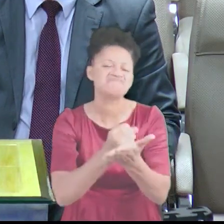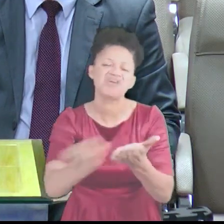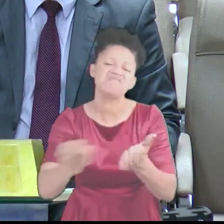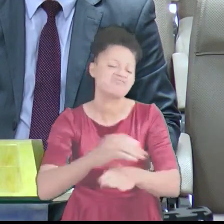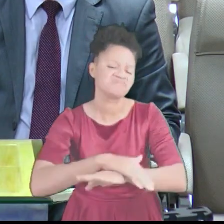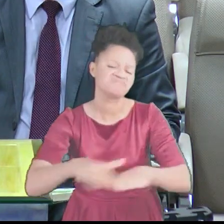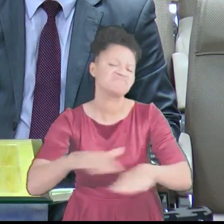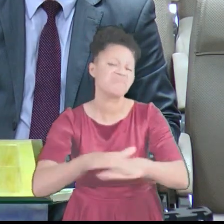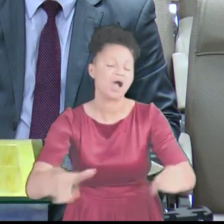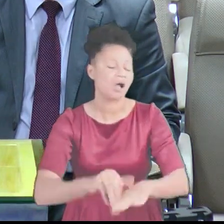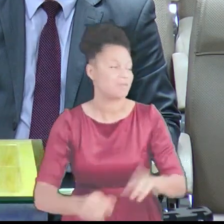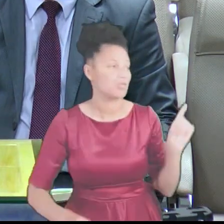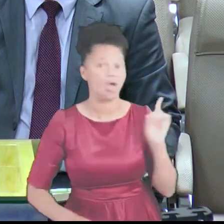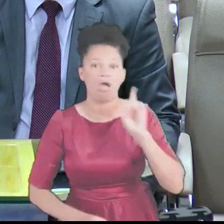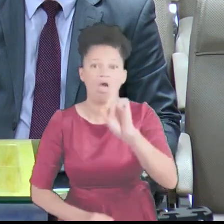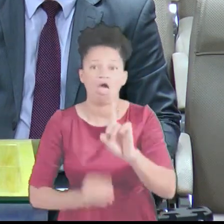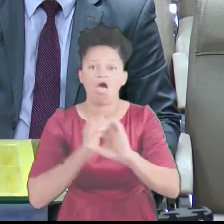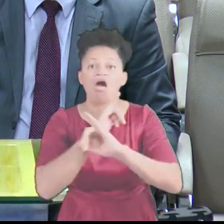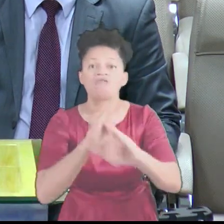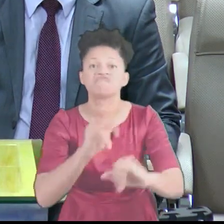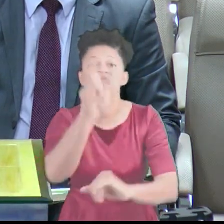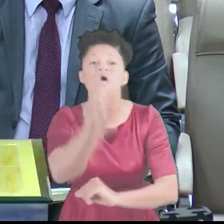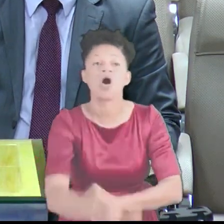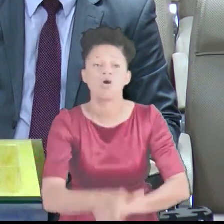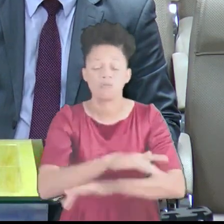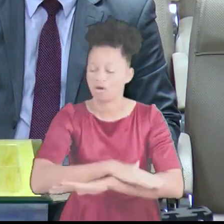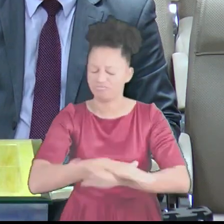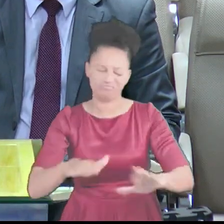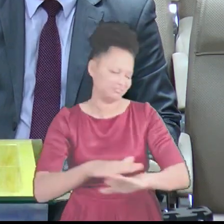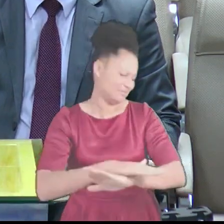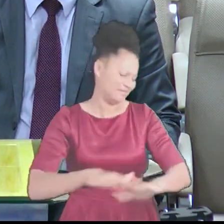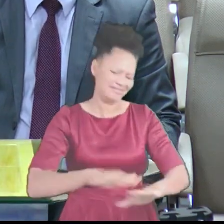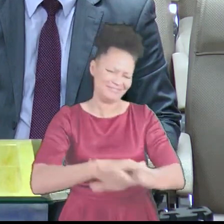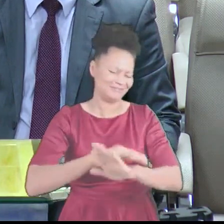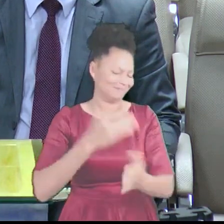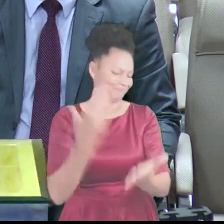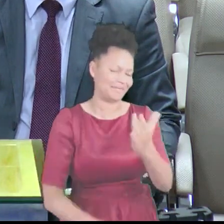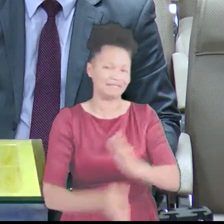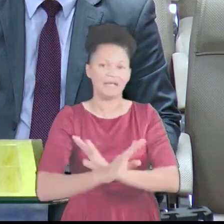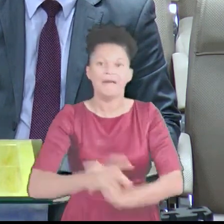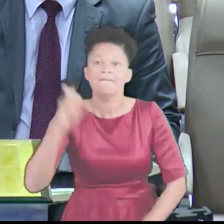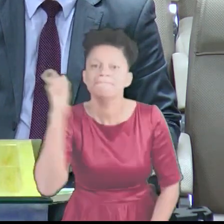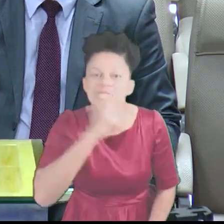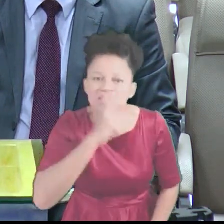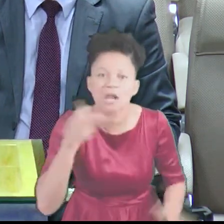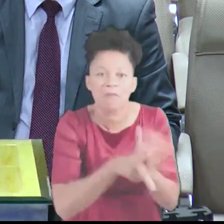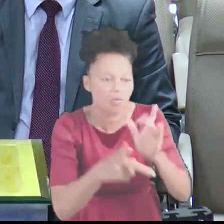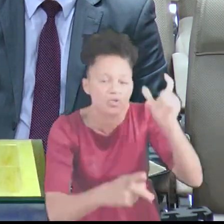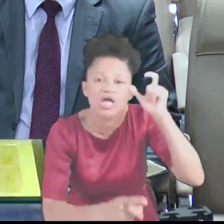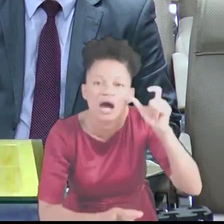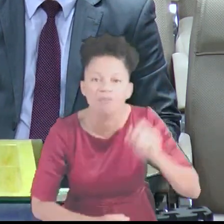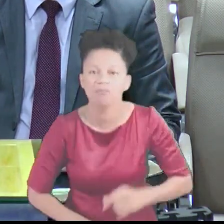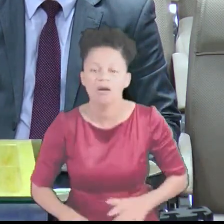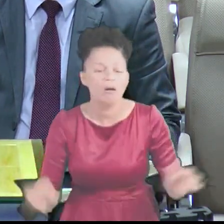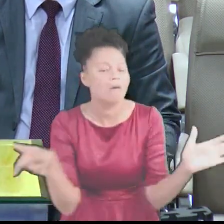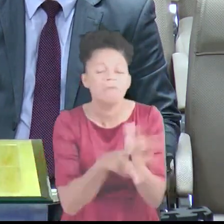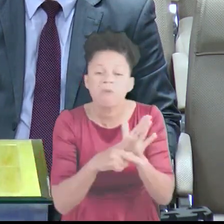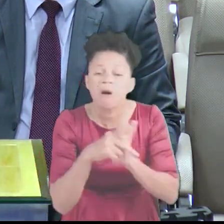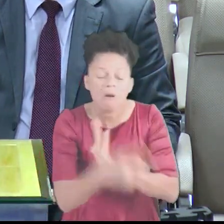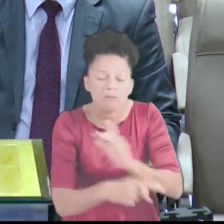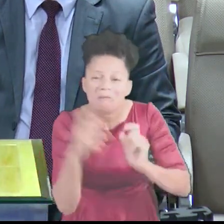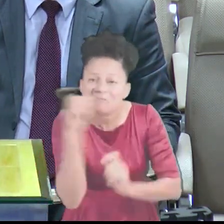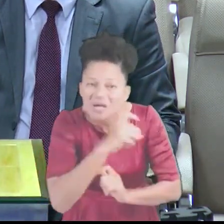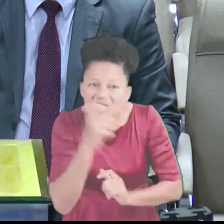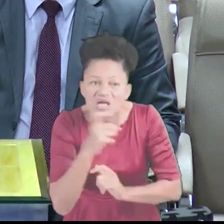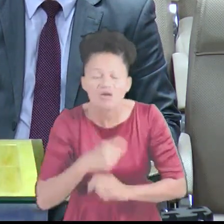jeito. Alguém disse para você que é causa perdida. É mentira de Satanás. Hoje